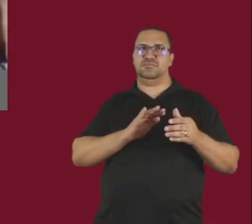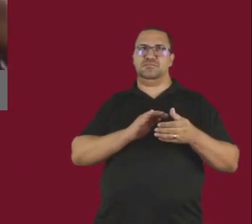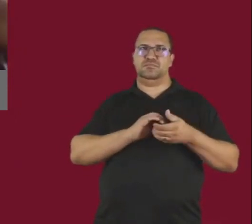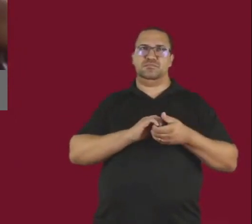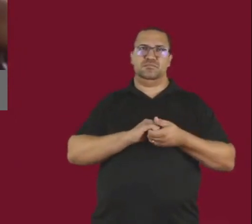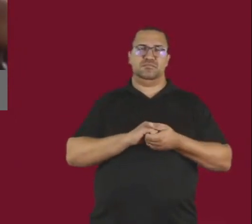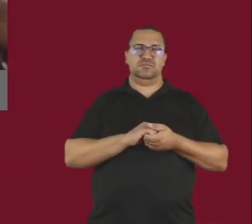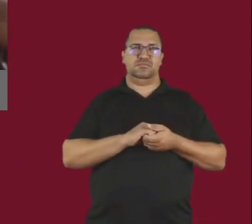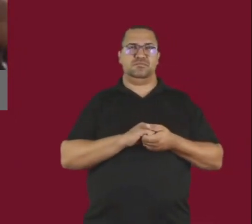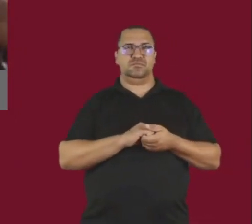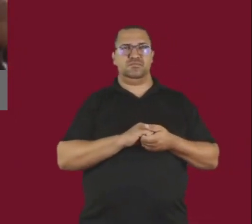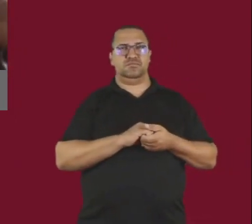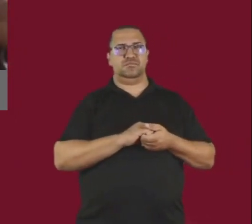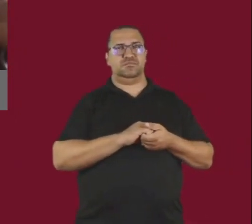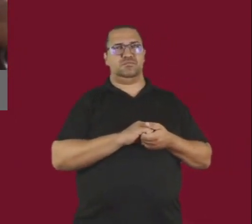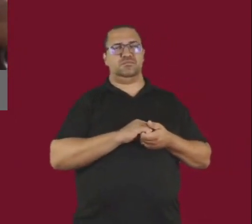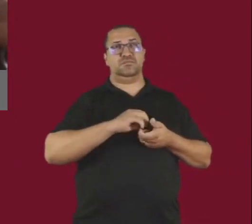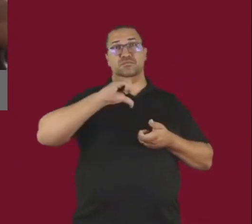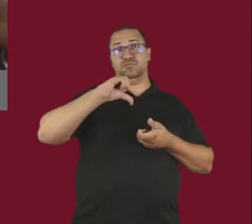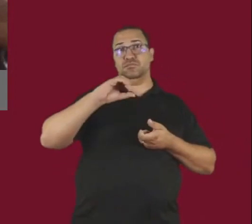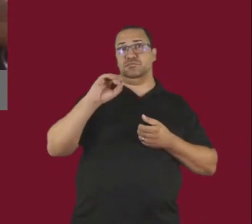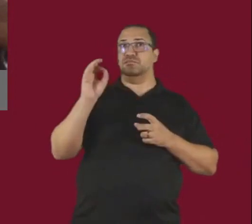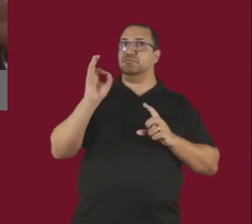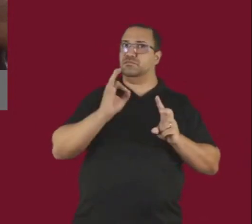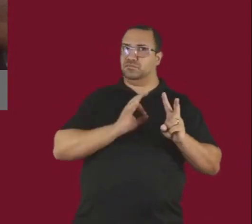E mesmo assim,